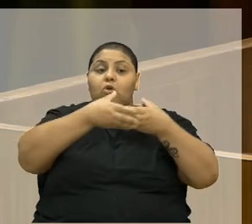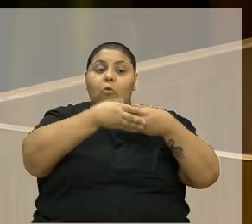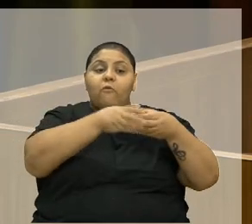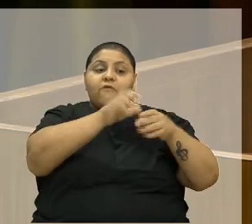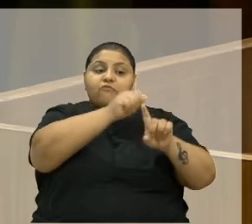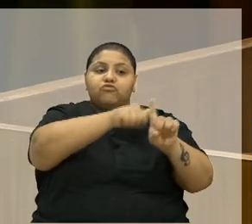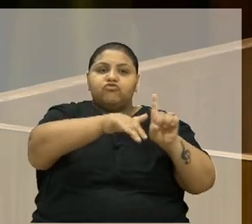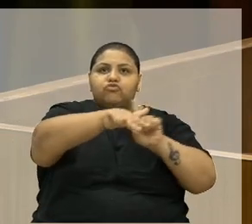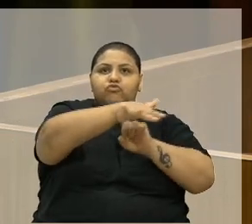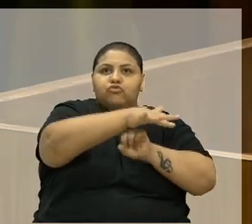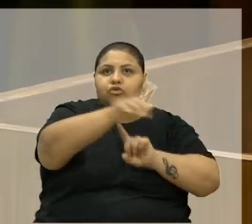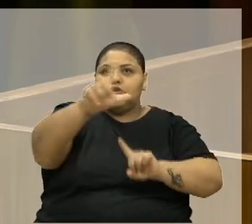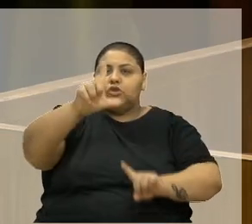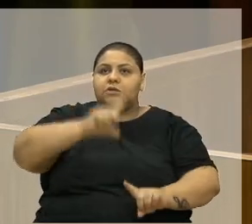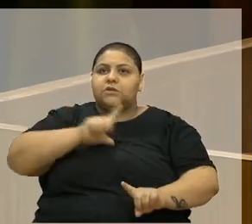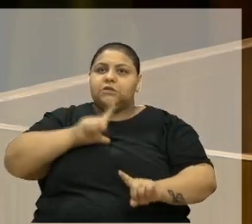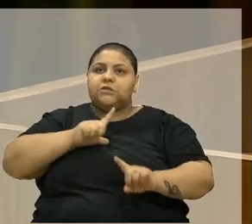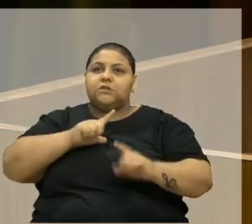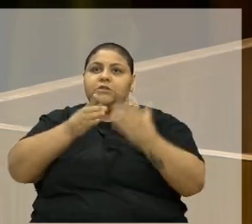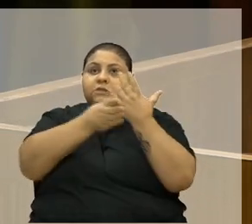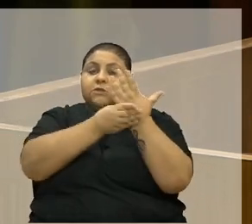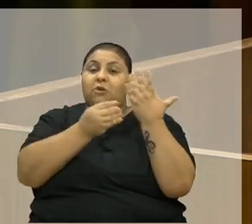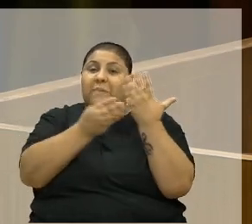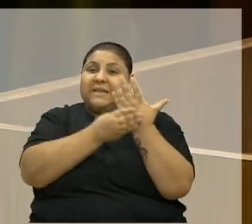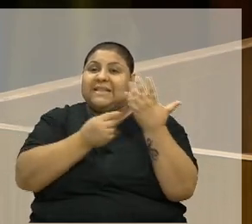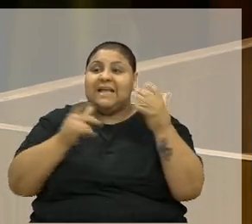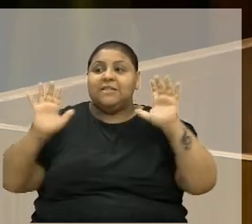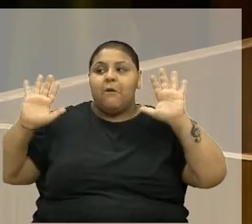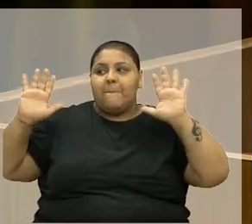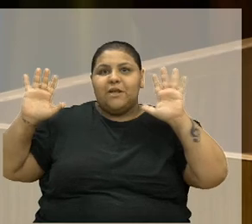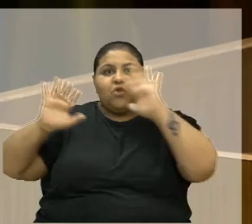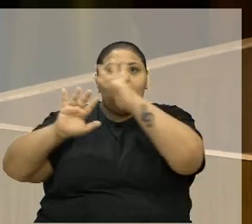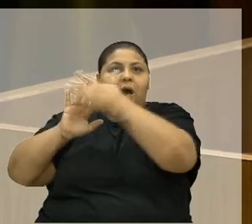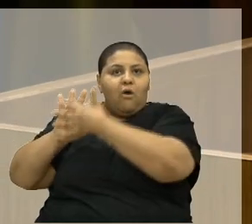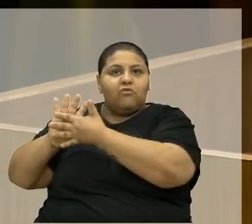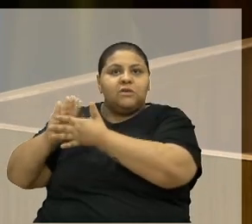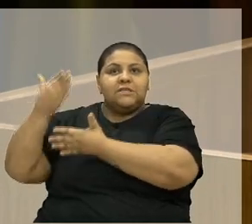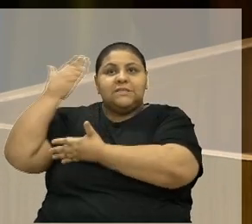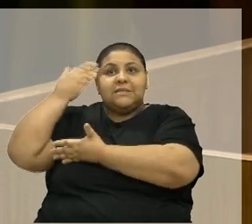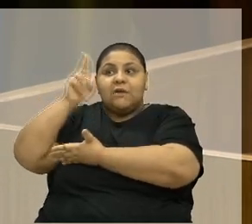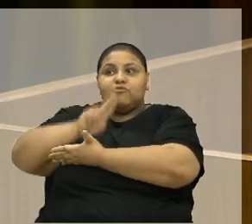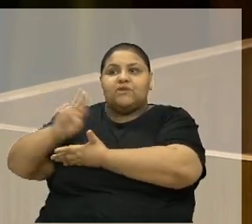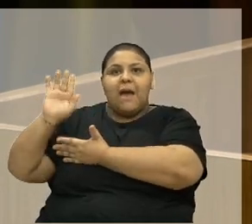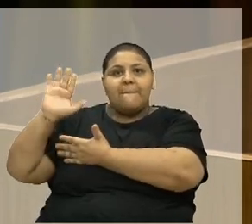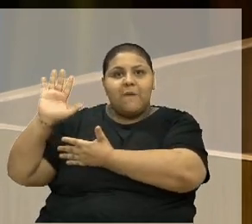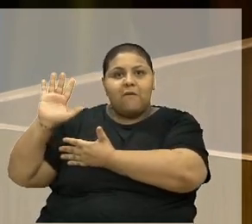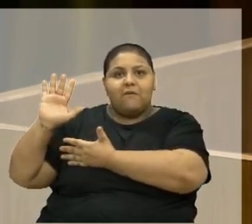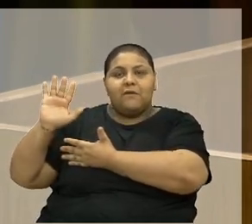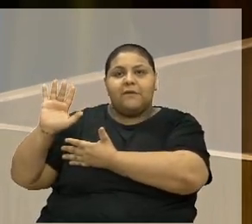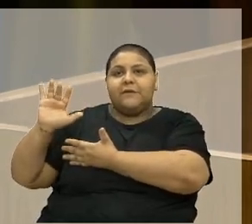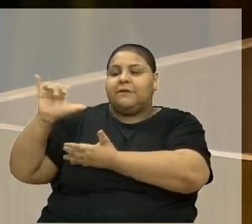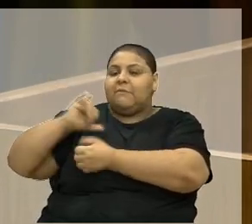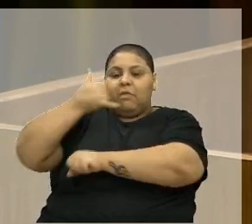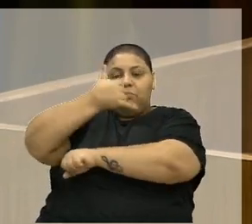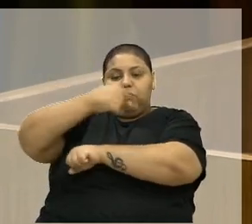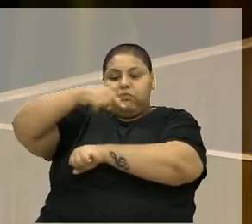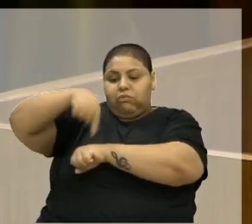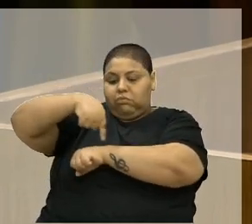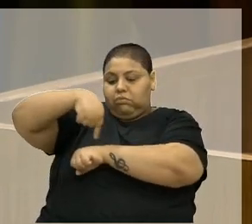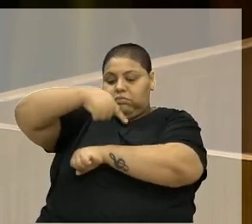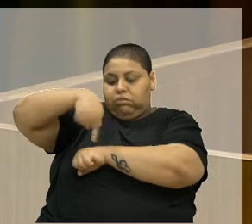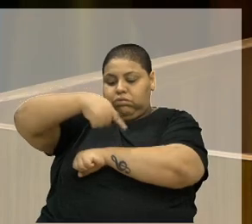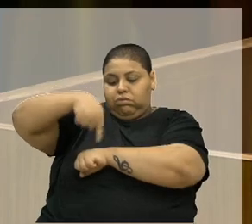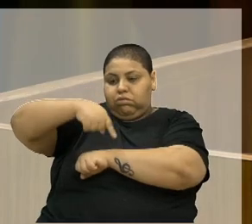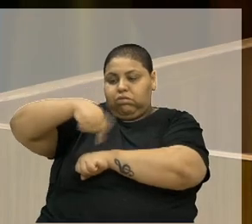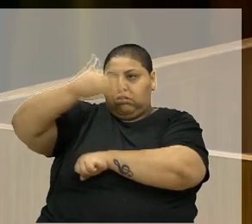social que elas tenham habilidades manuais que elas vêm perdendo porque muitas vezes passam horas e horas na